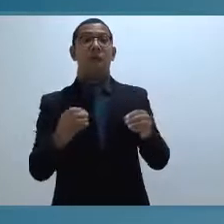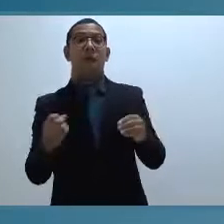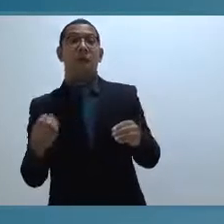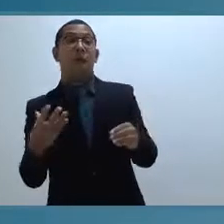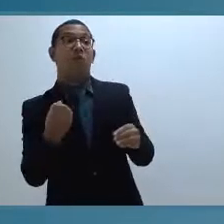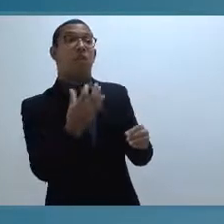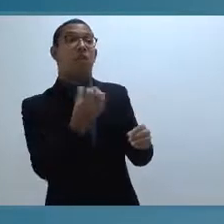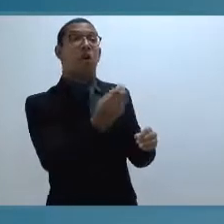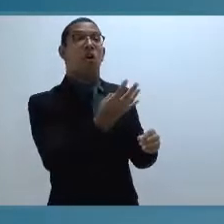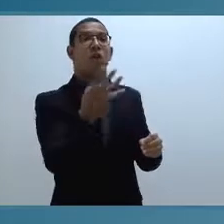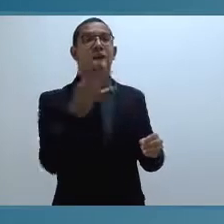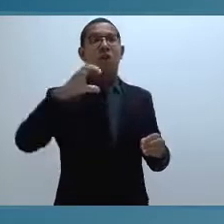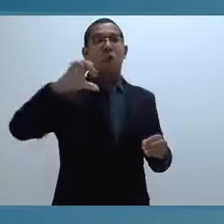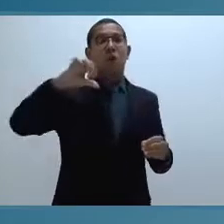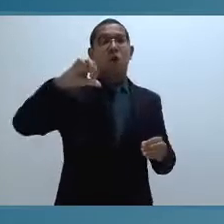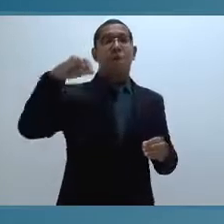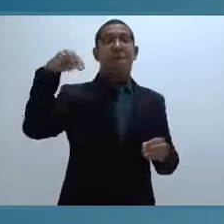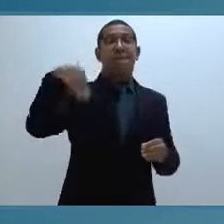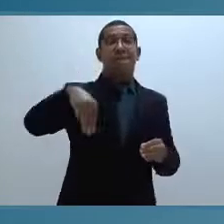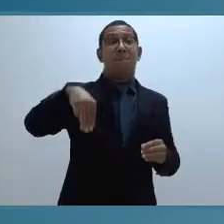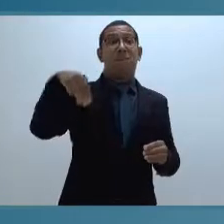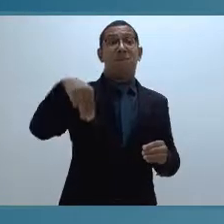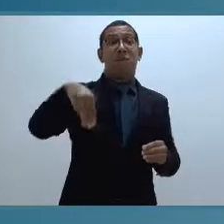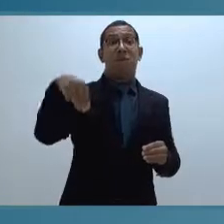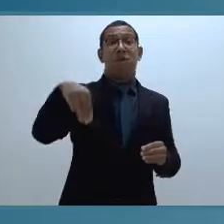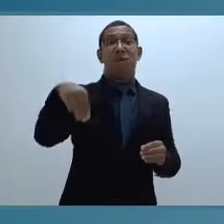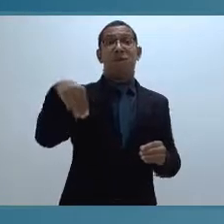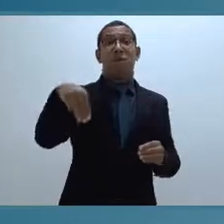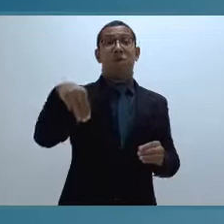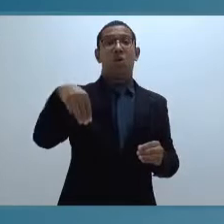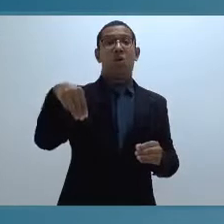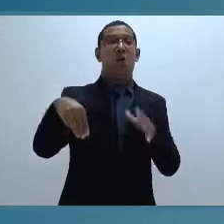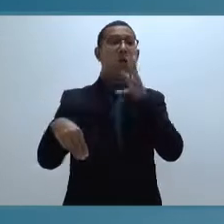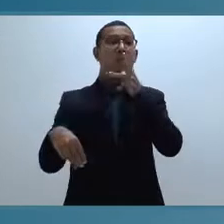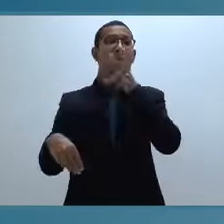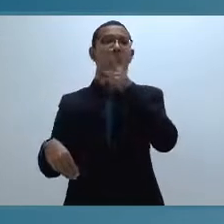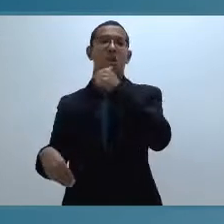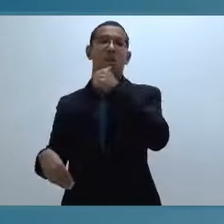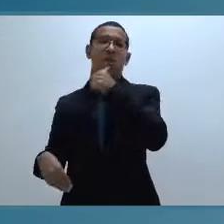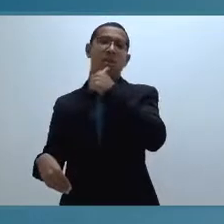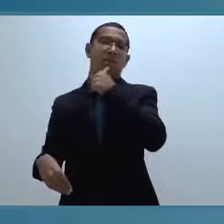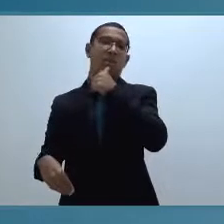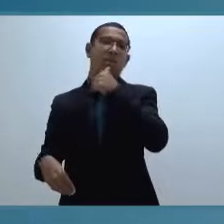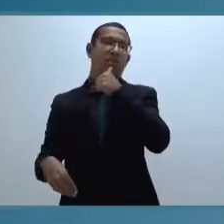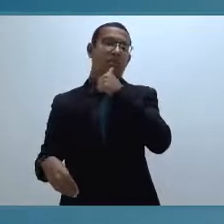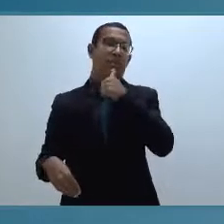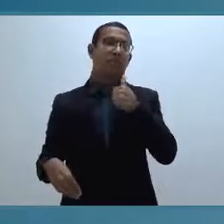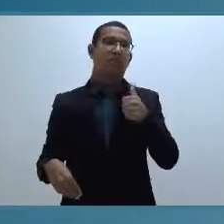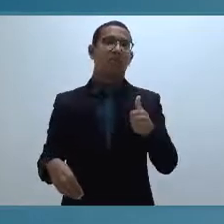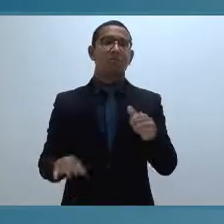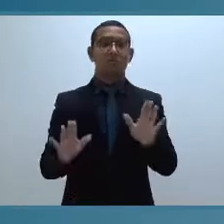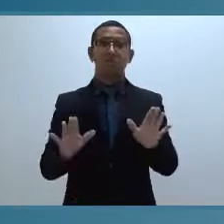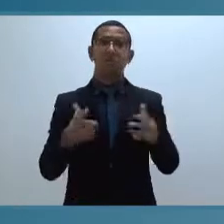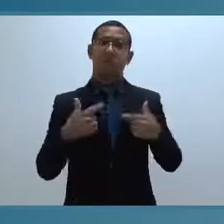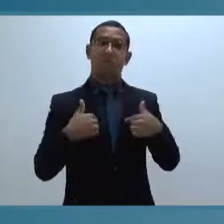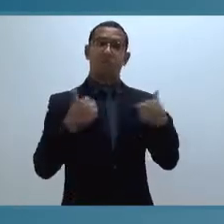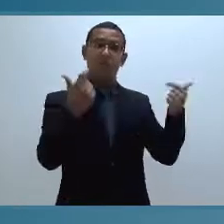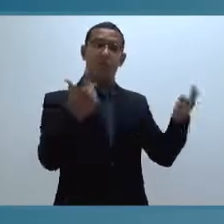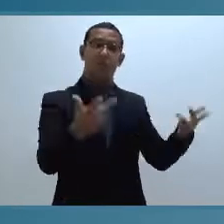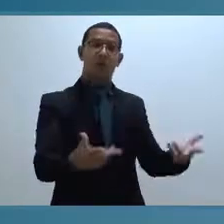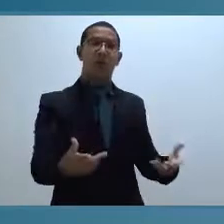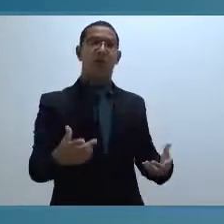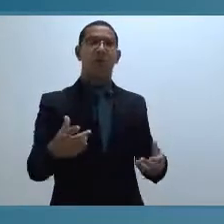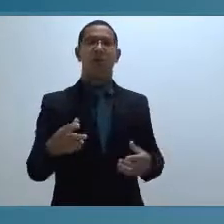está falando aqui qual é a finalidade que motiva. Agora eu lhe digo, desembargador, São Félix do